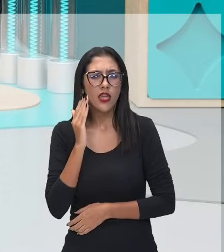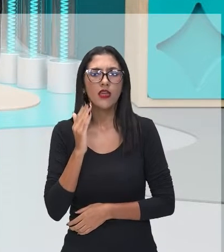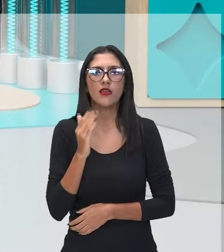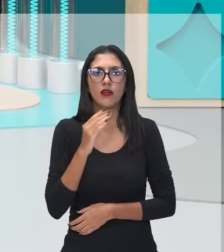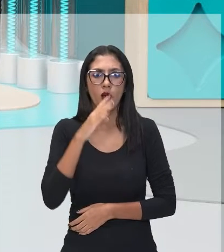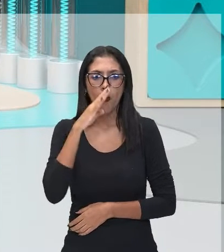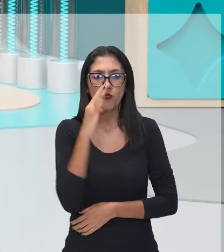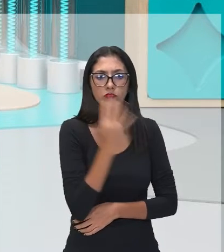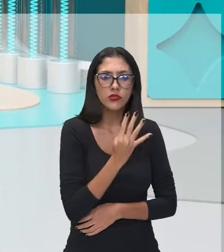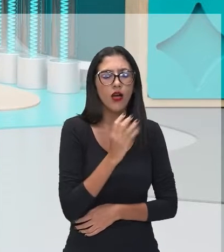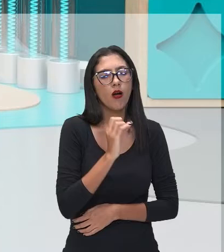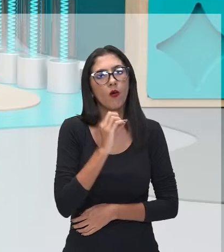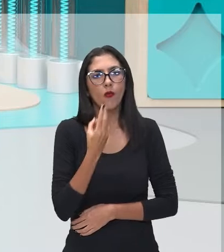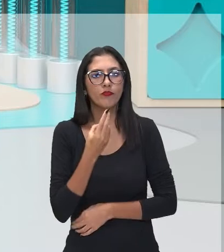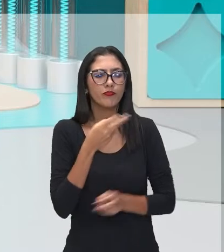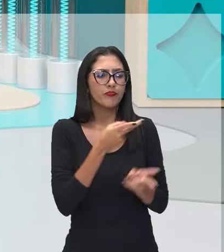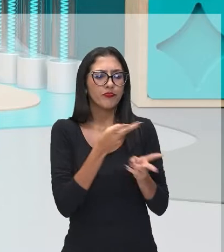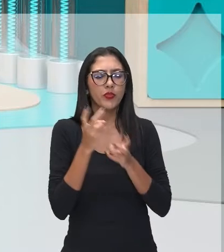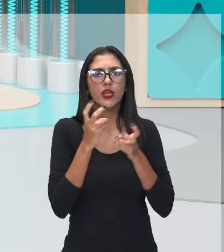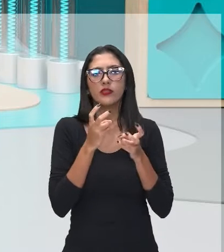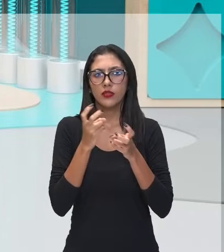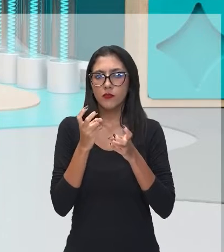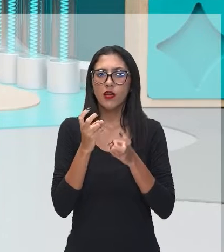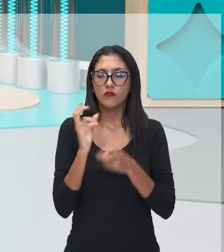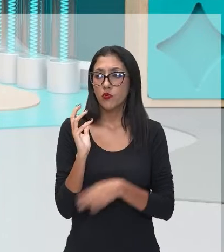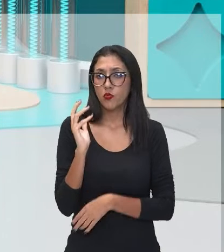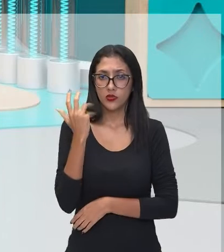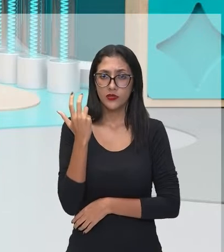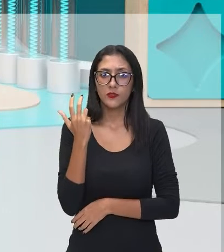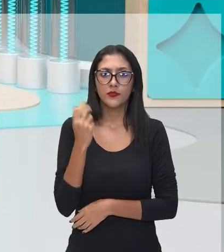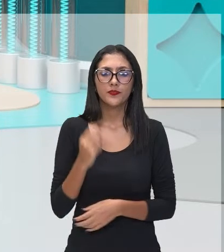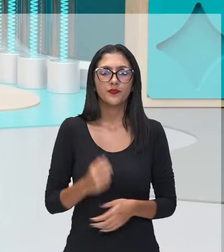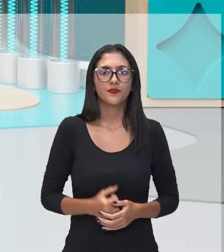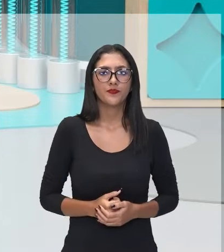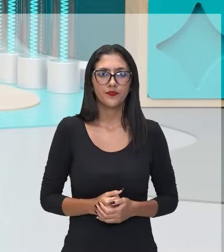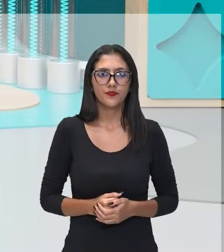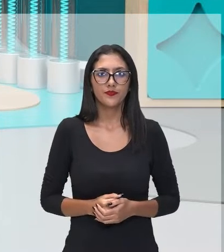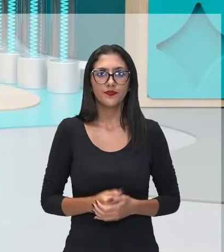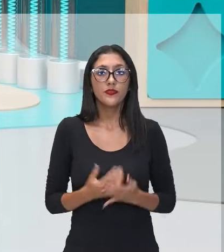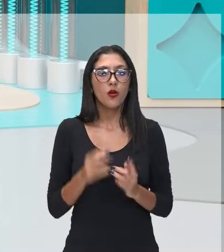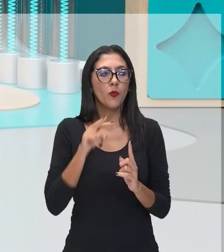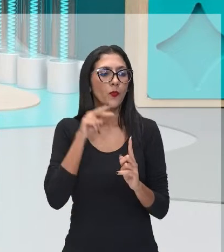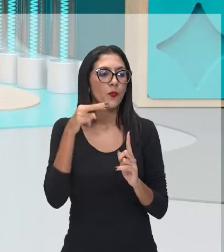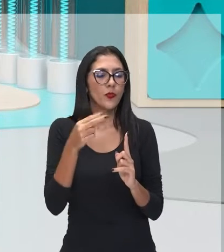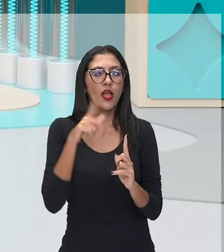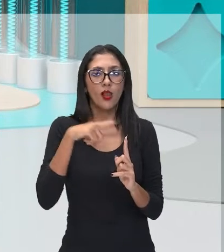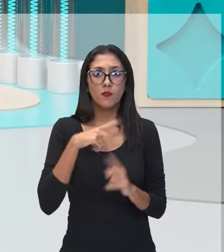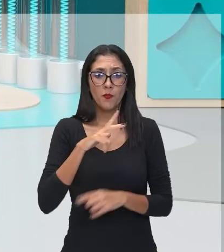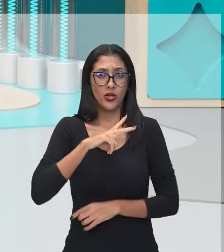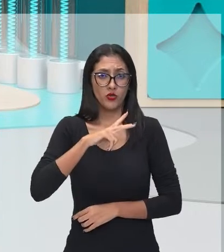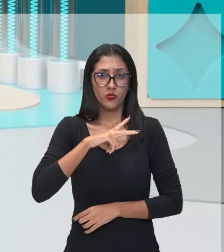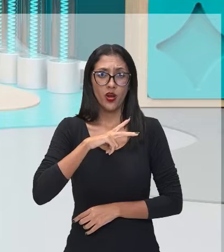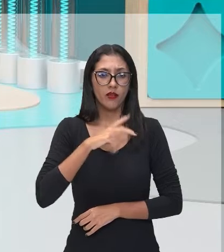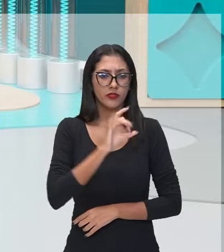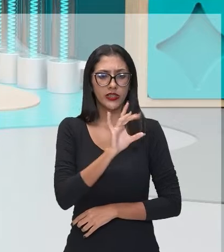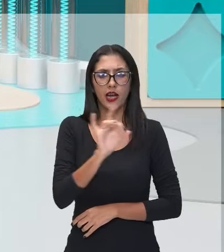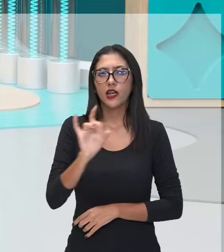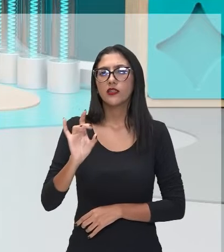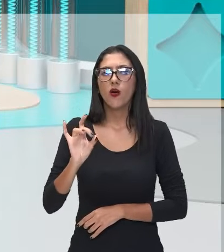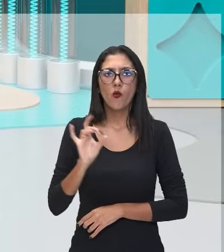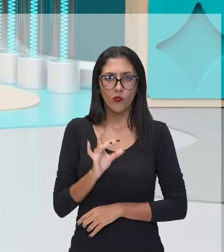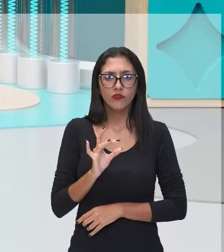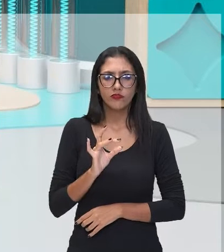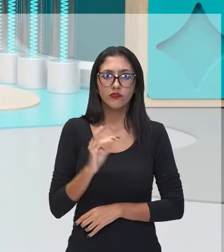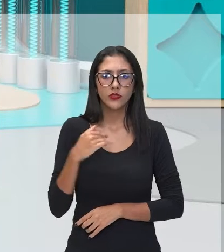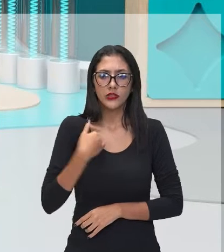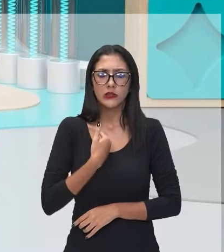perceber algo, determinado fato. Então, perceba que o ponto de vista é algo particular, parte de você, é aquilo que